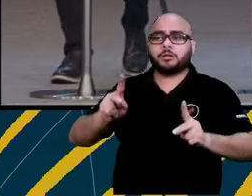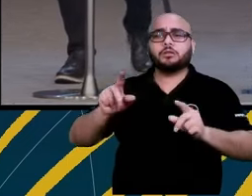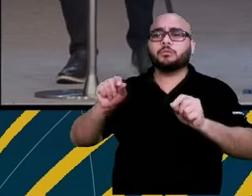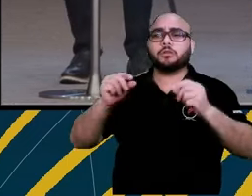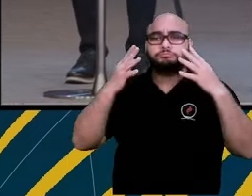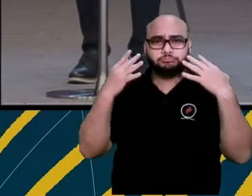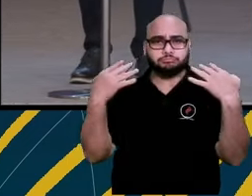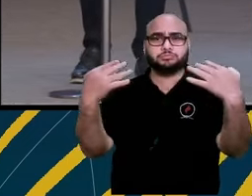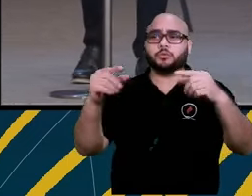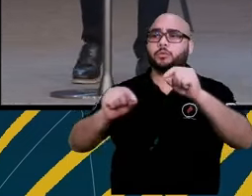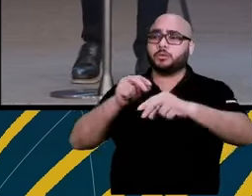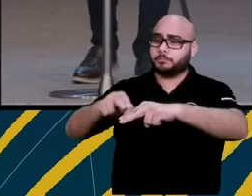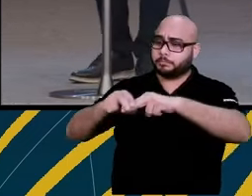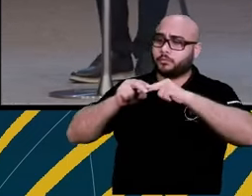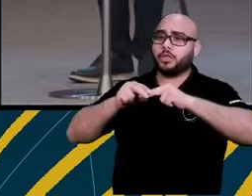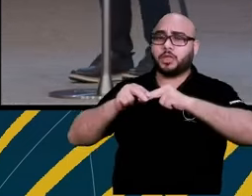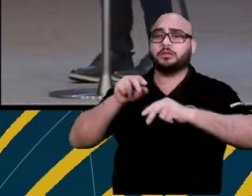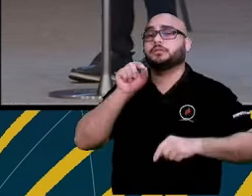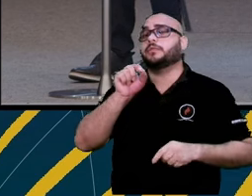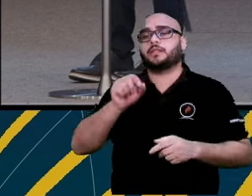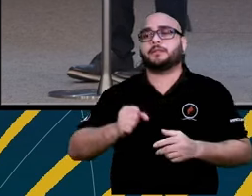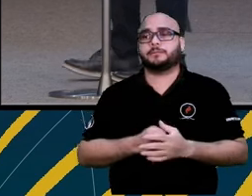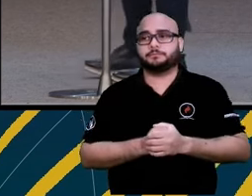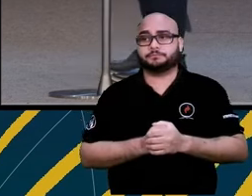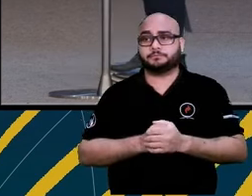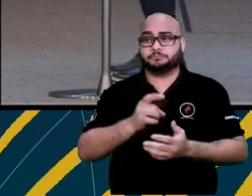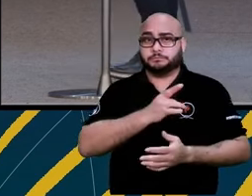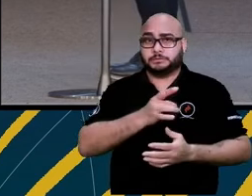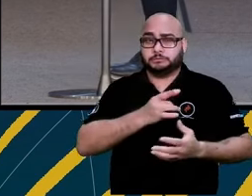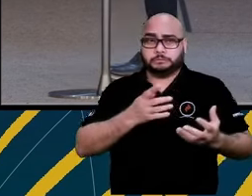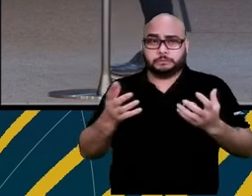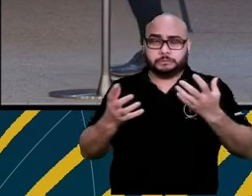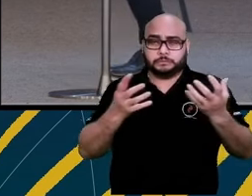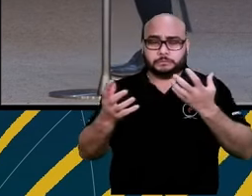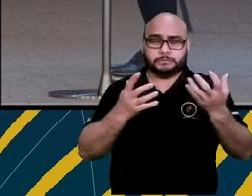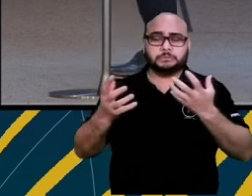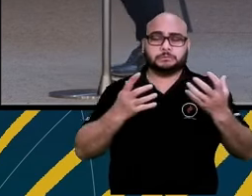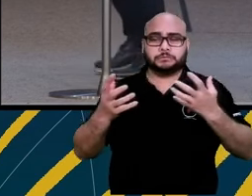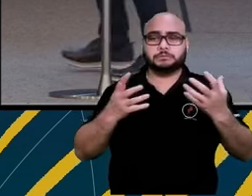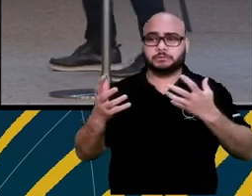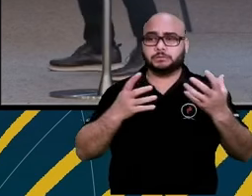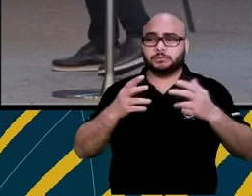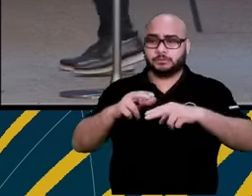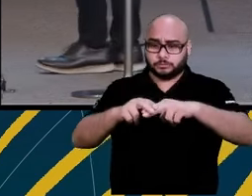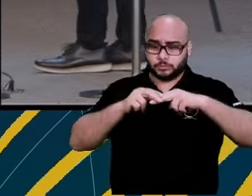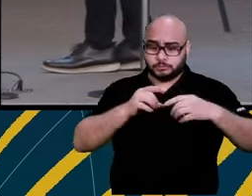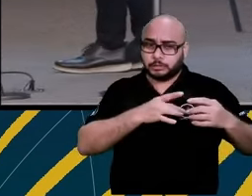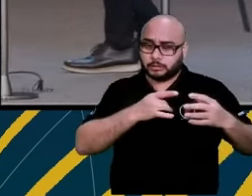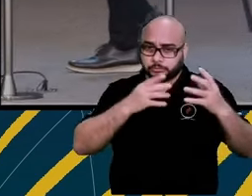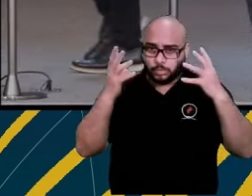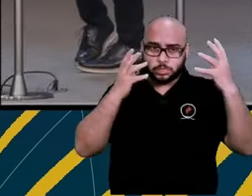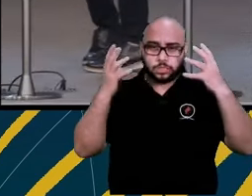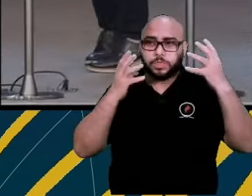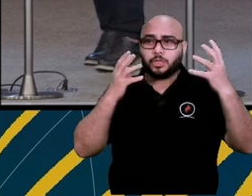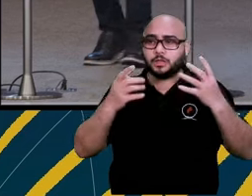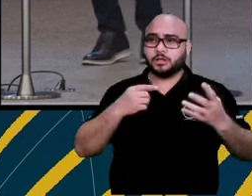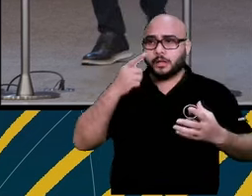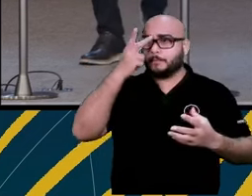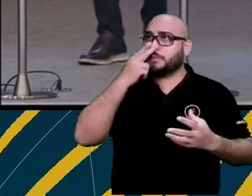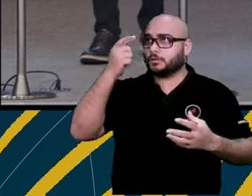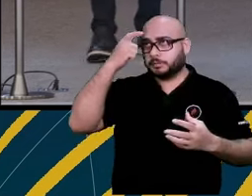por causa de... Se ajuntaram em Jerusalém por causa de... Parece que eu vejo Deus